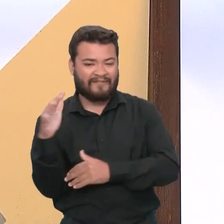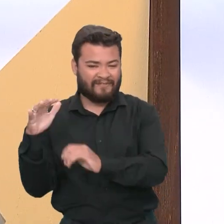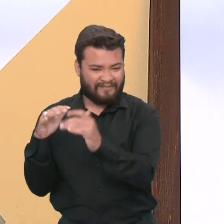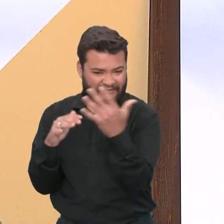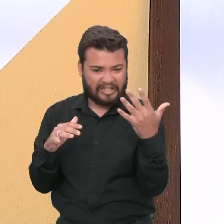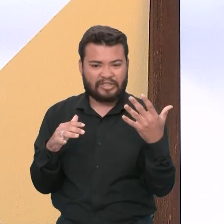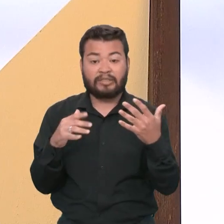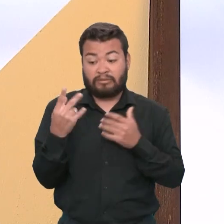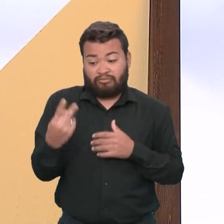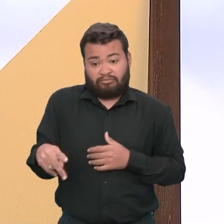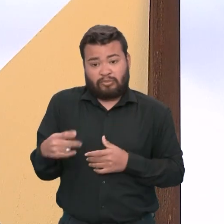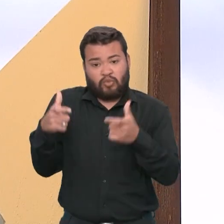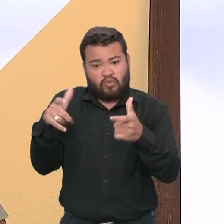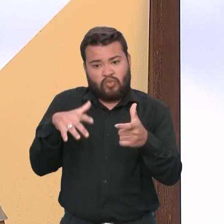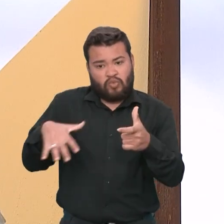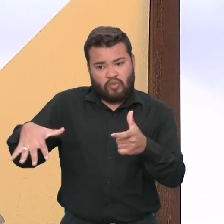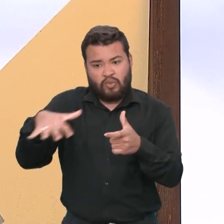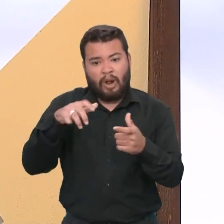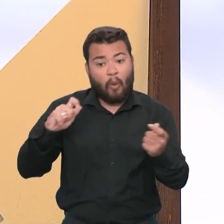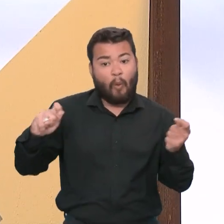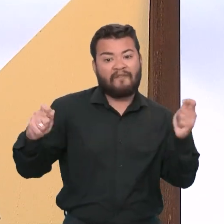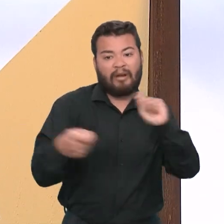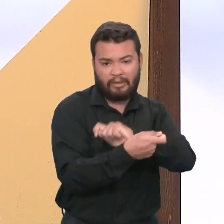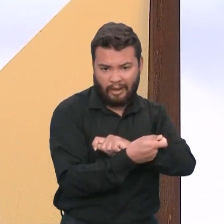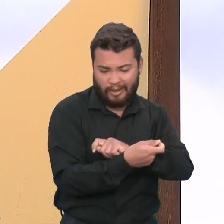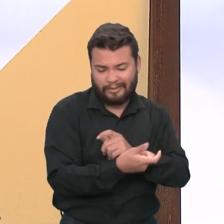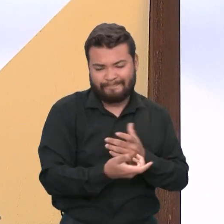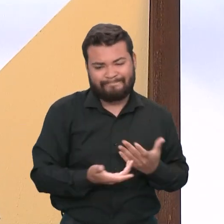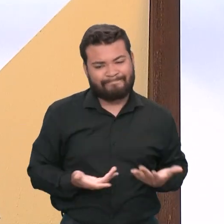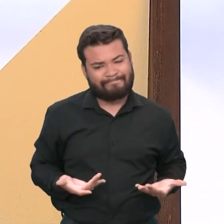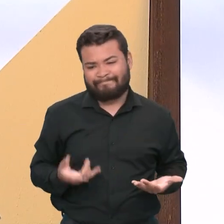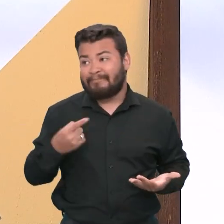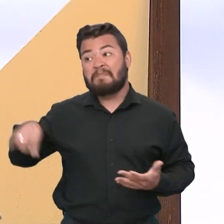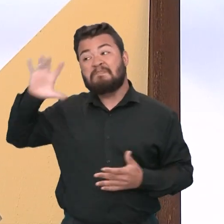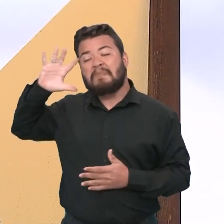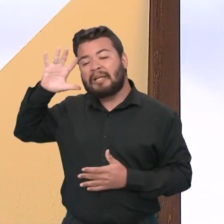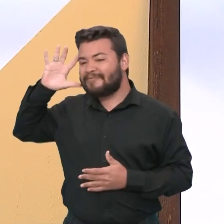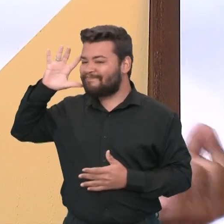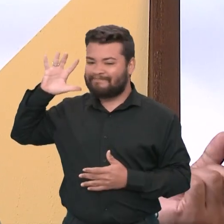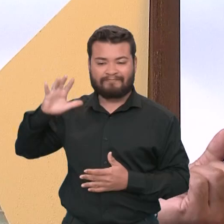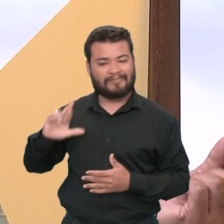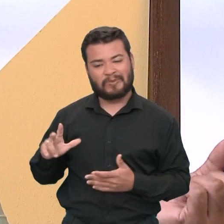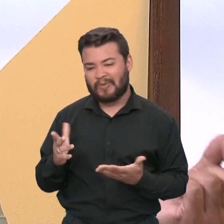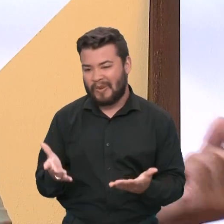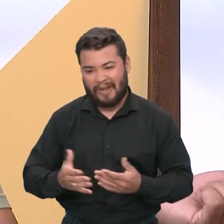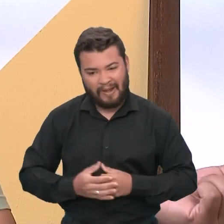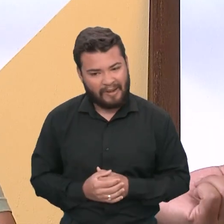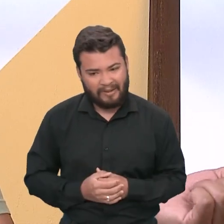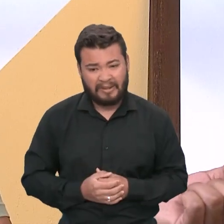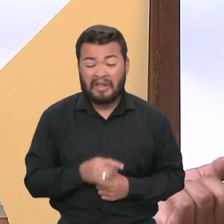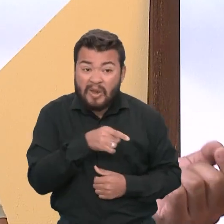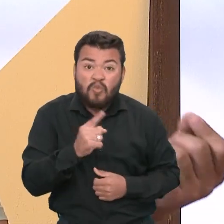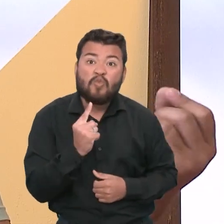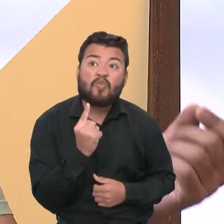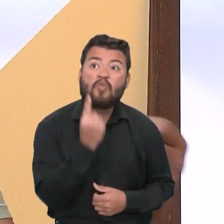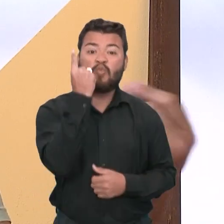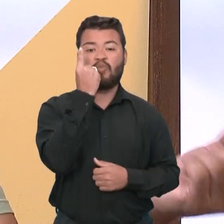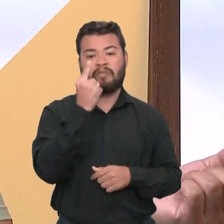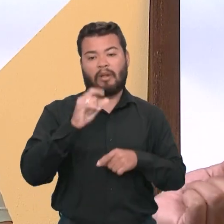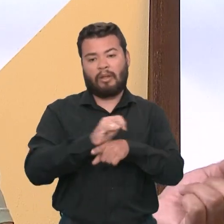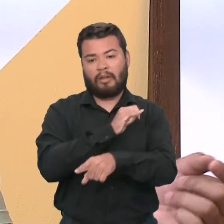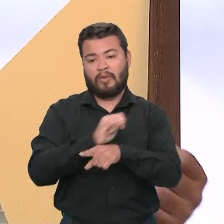galera pensa, né, geralmente. E isso é só uma ação, né?